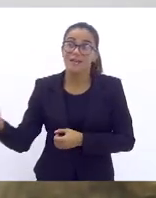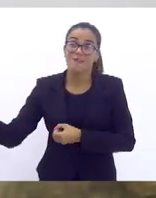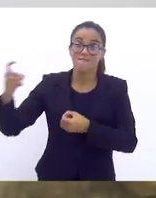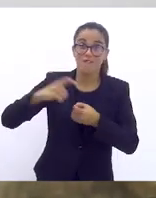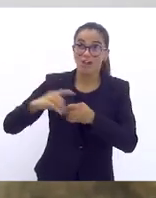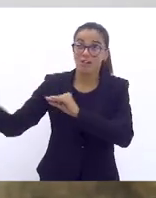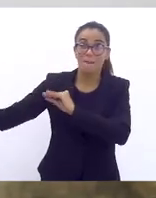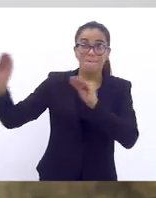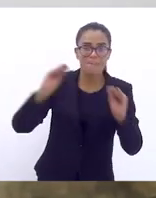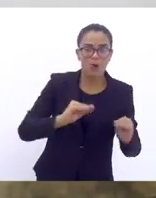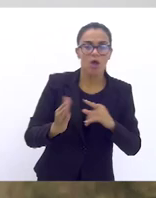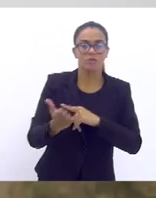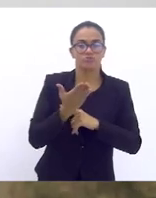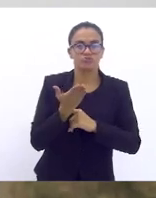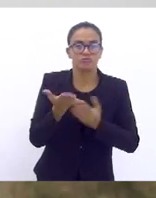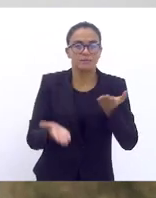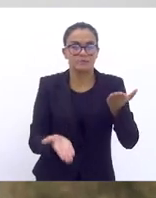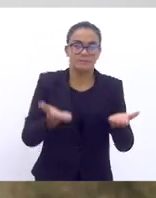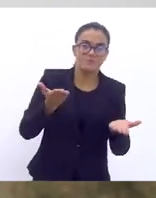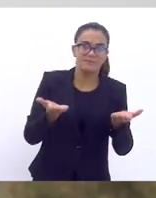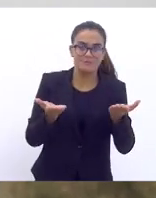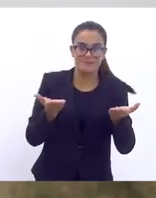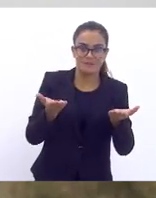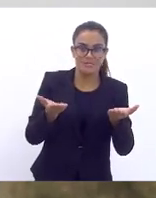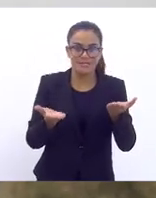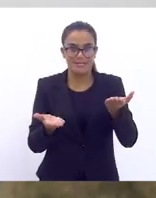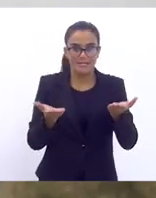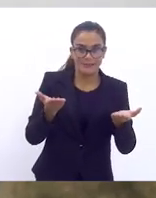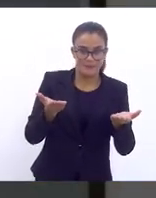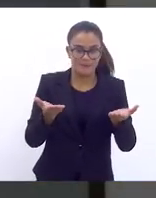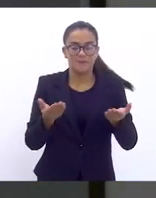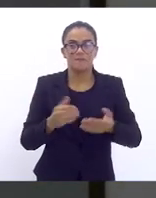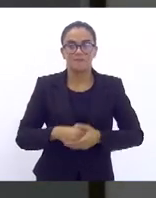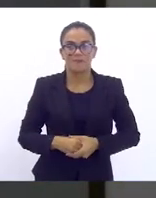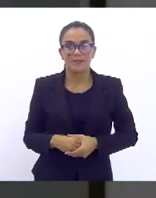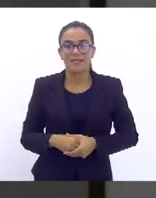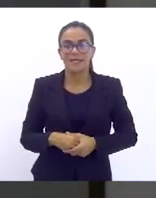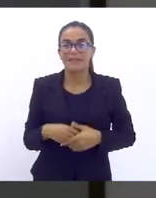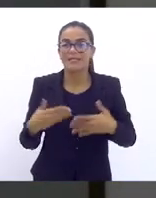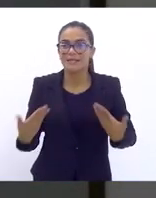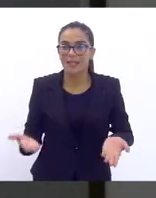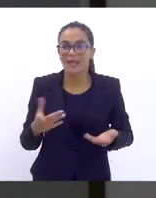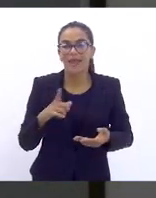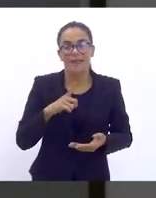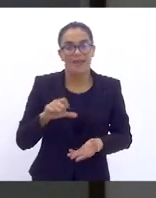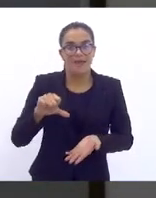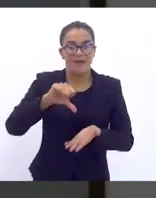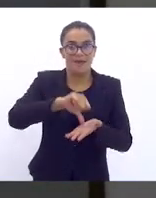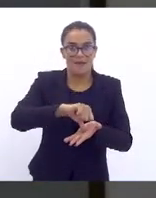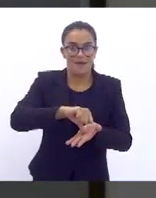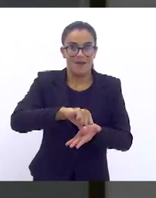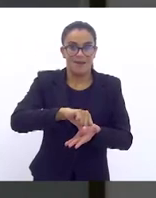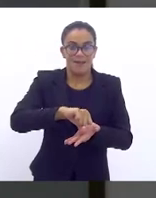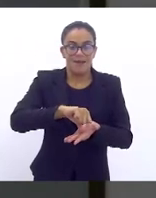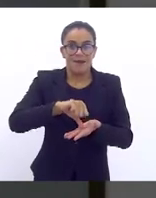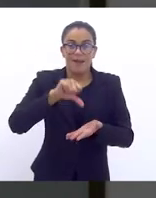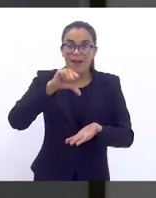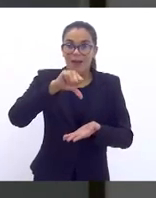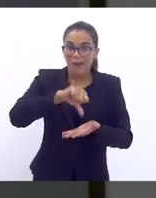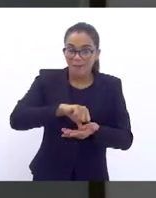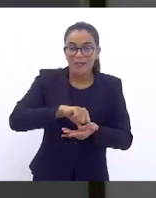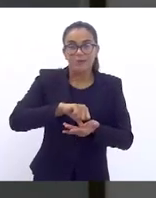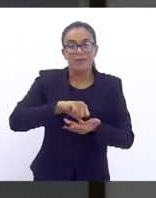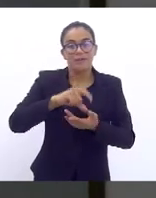do Estado também porque eu faço adensamento dessa cadeia então aí a gente tem a matriz a matriz